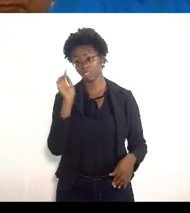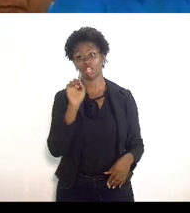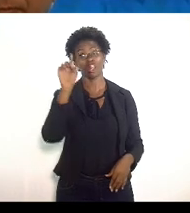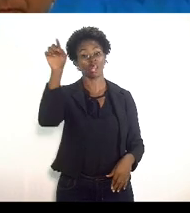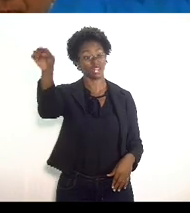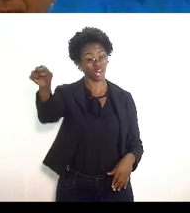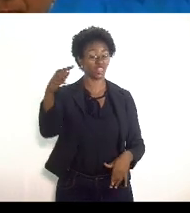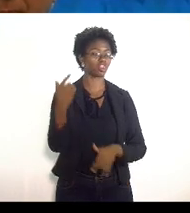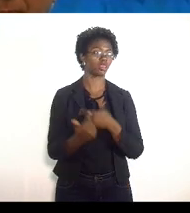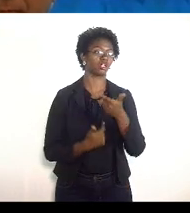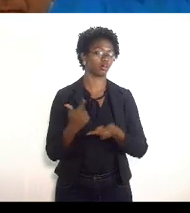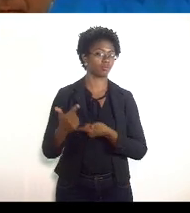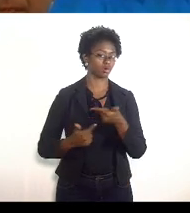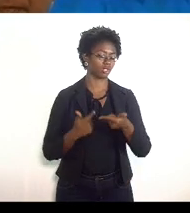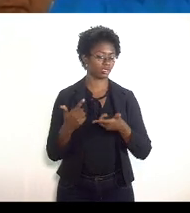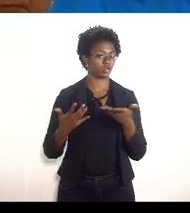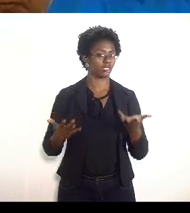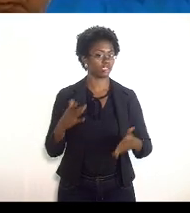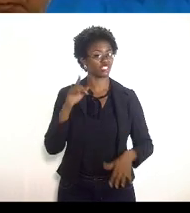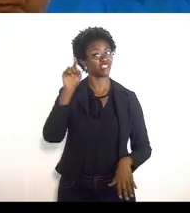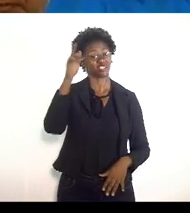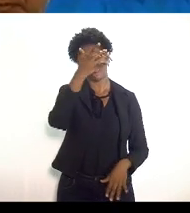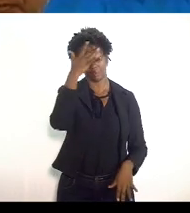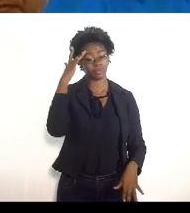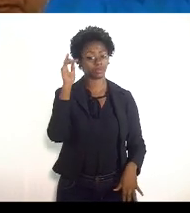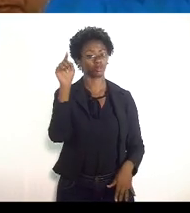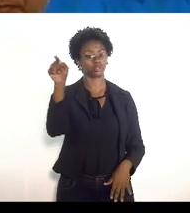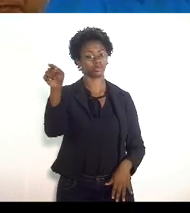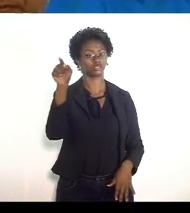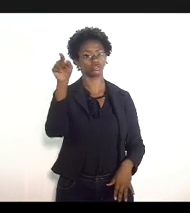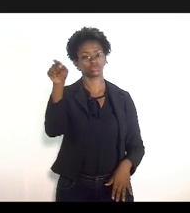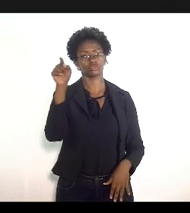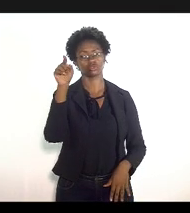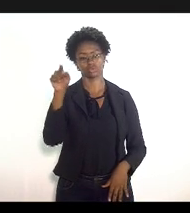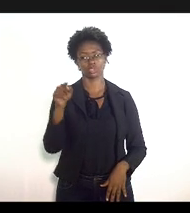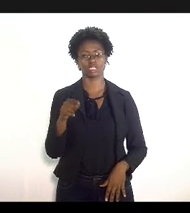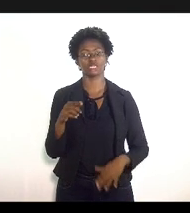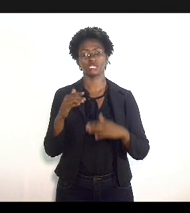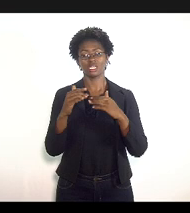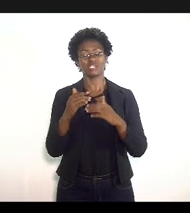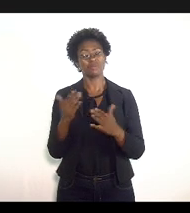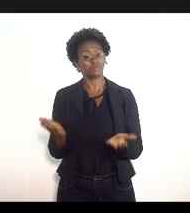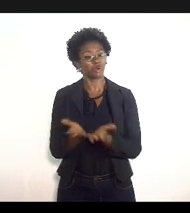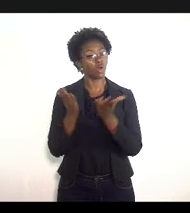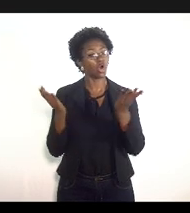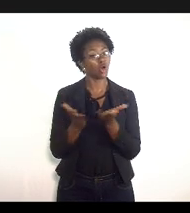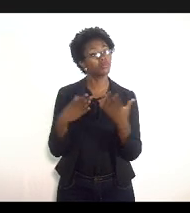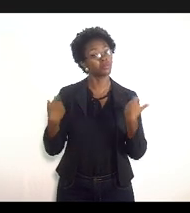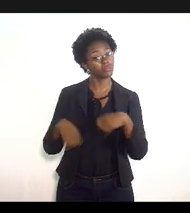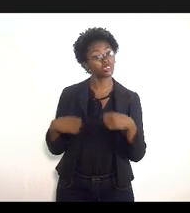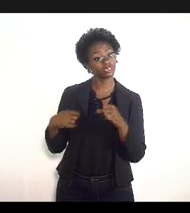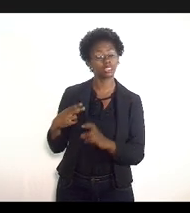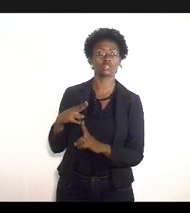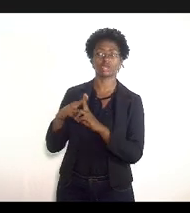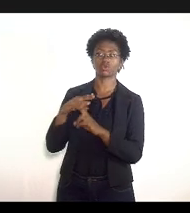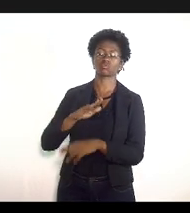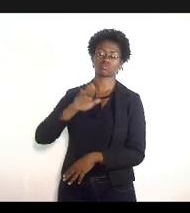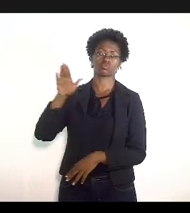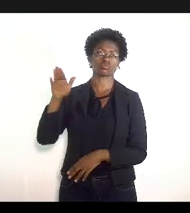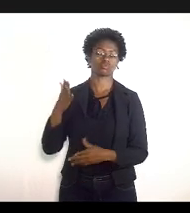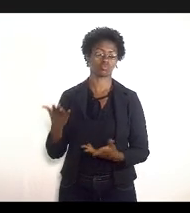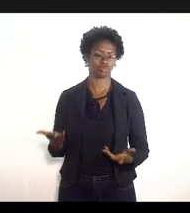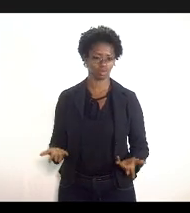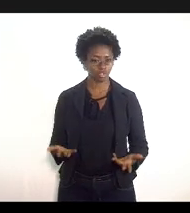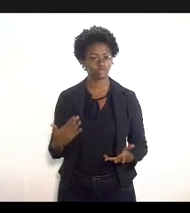quem está lá na ponta. Essa pessoa que vive abaixo da linha de pobreza e tem que recorrer ao SUS mesmo. A